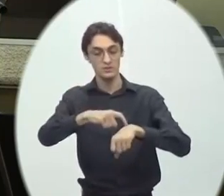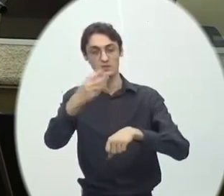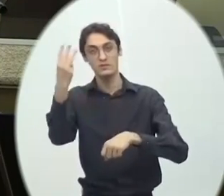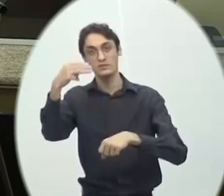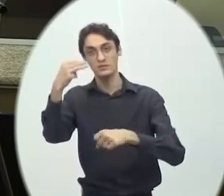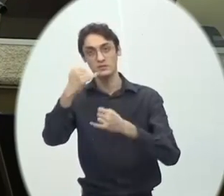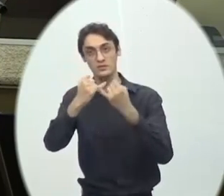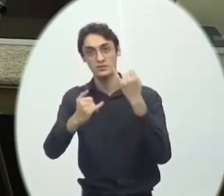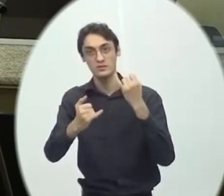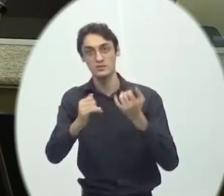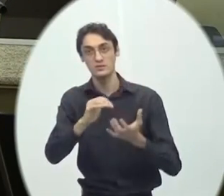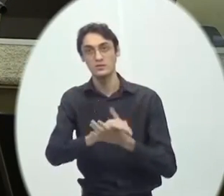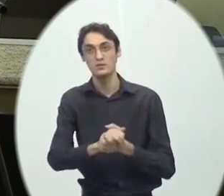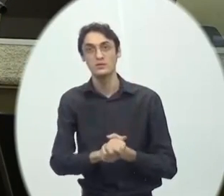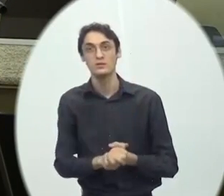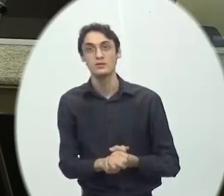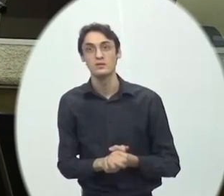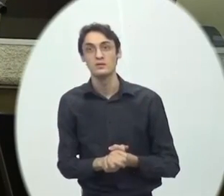3 minutos e meio.